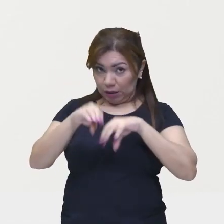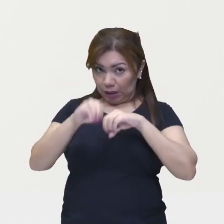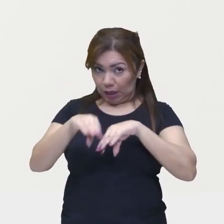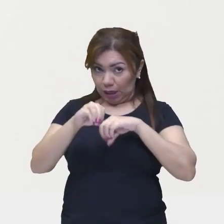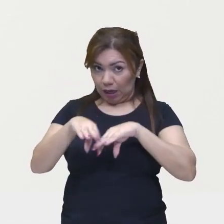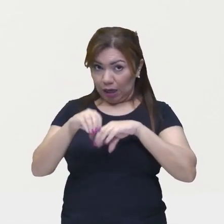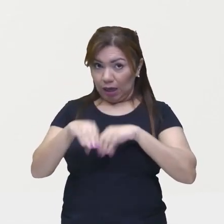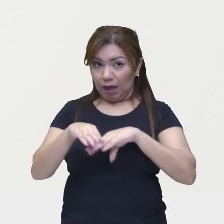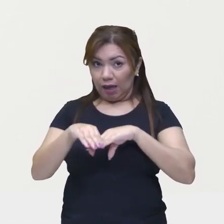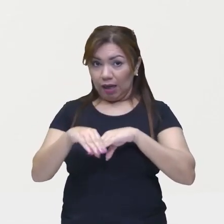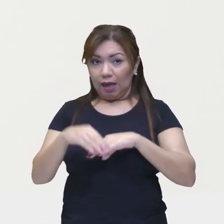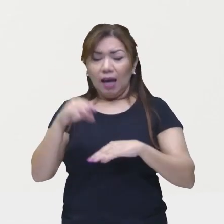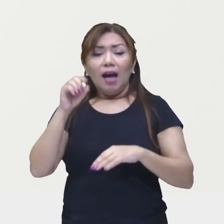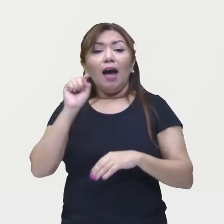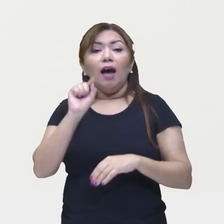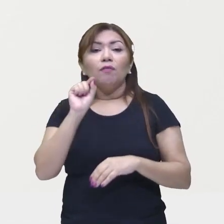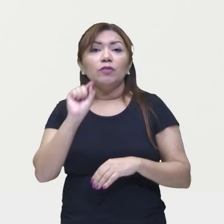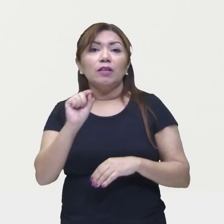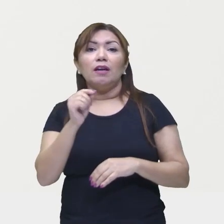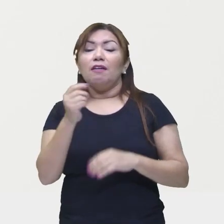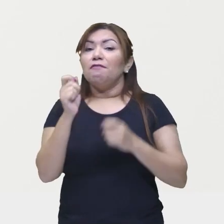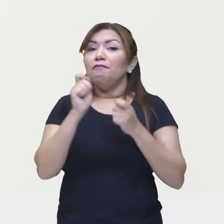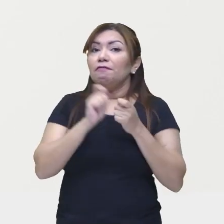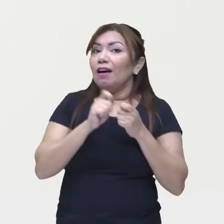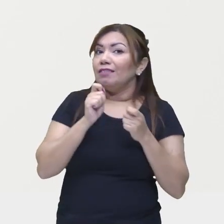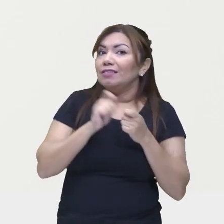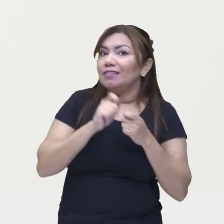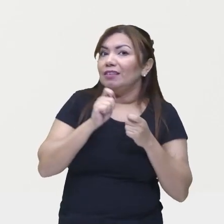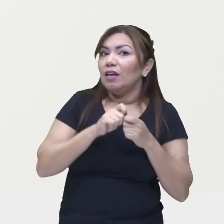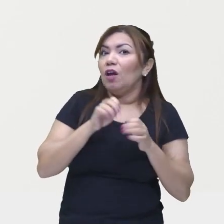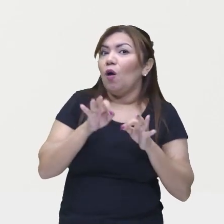ensinar a fazer uma